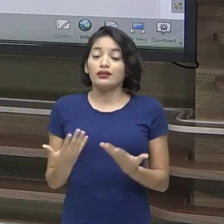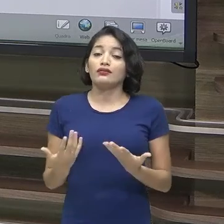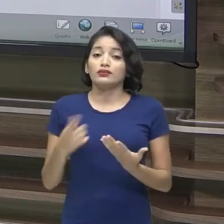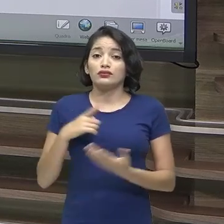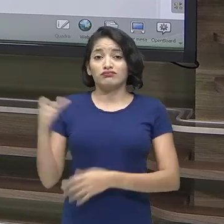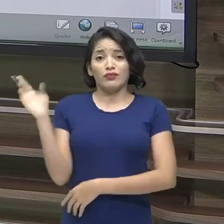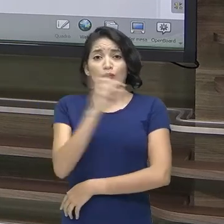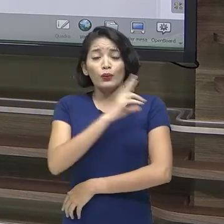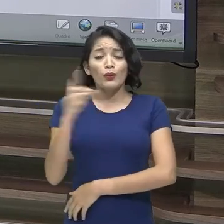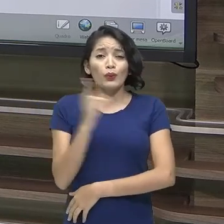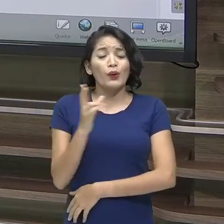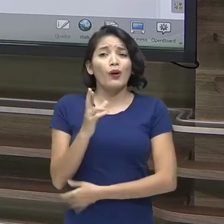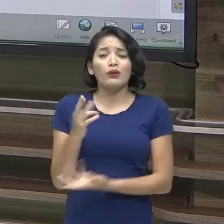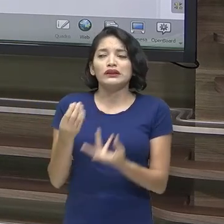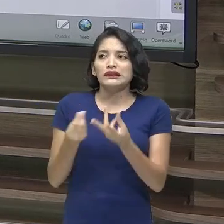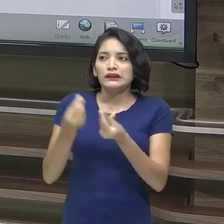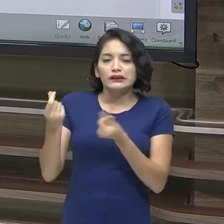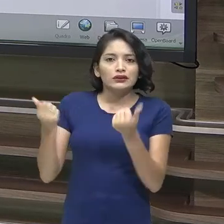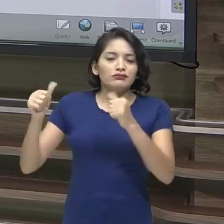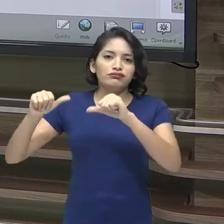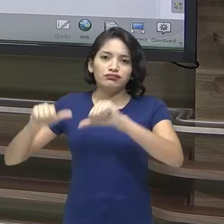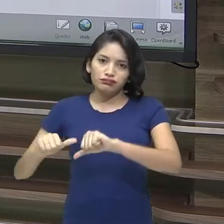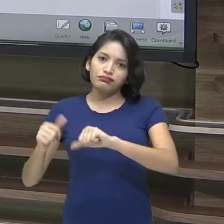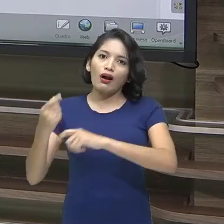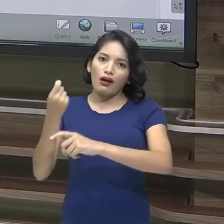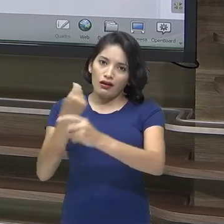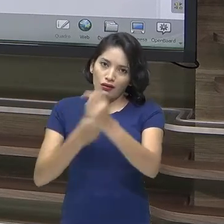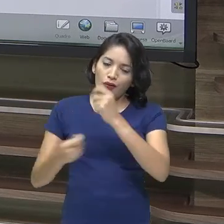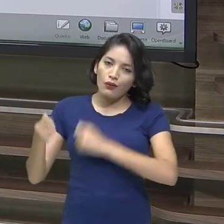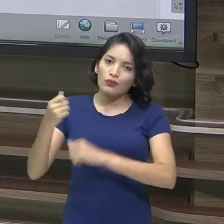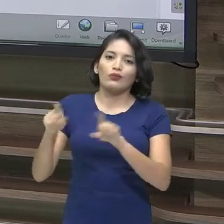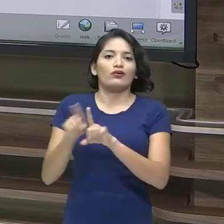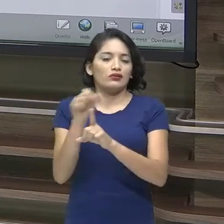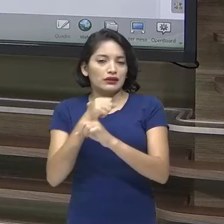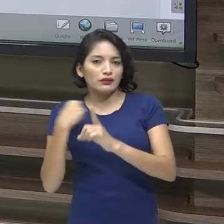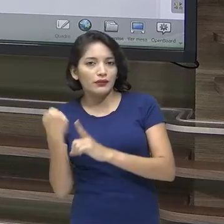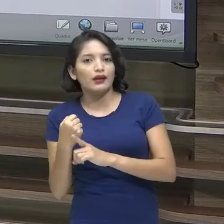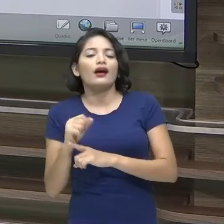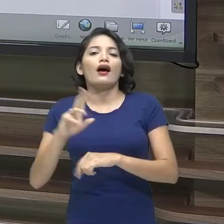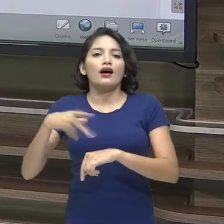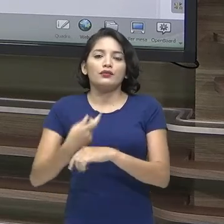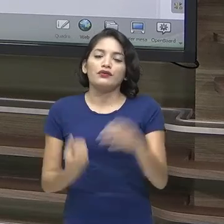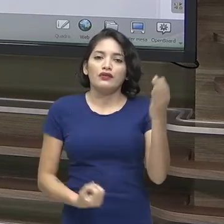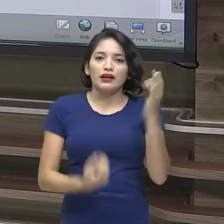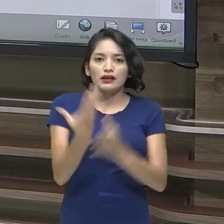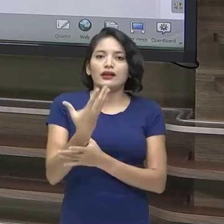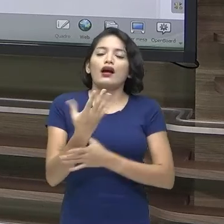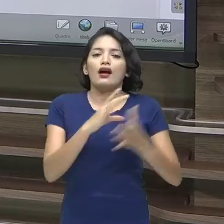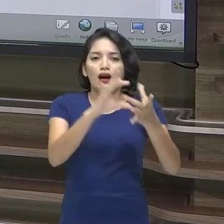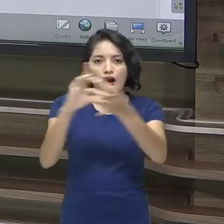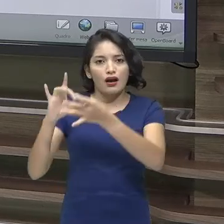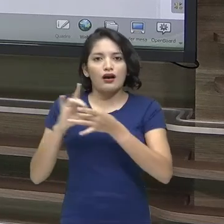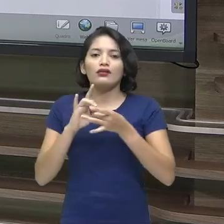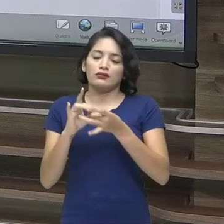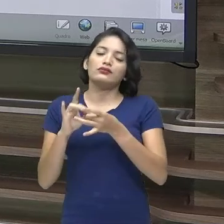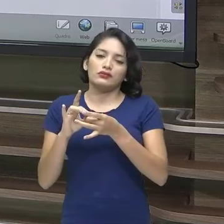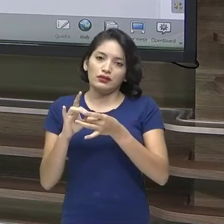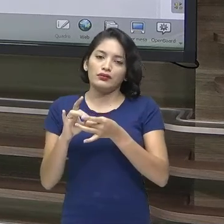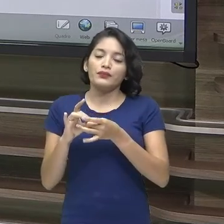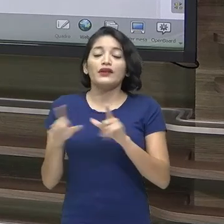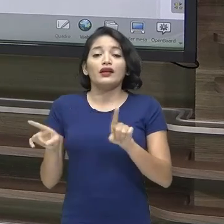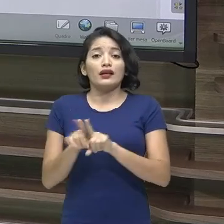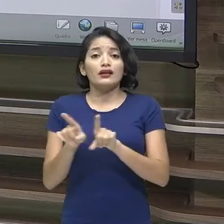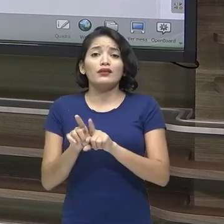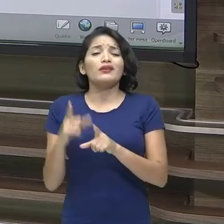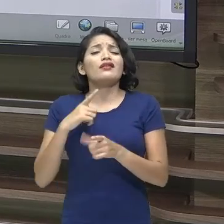Rússia numa situação muito delicada, economicamente, socialmente, aí ele vai criar essa União das Repúblicas Socialistas Soviéticas e, claro,